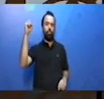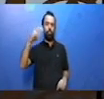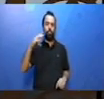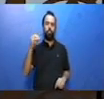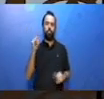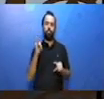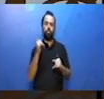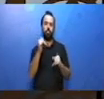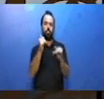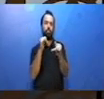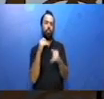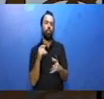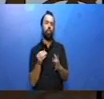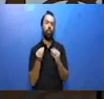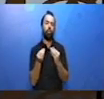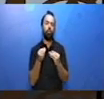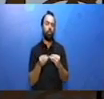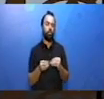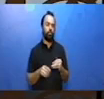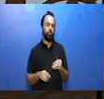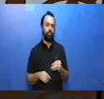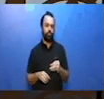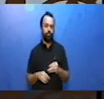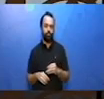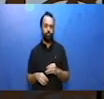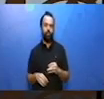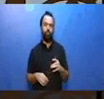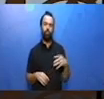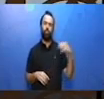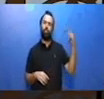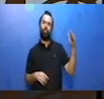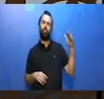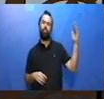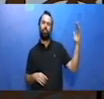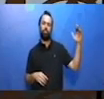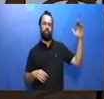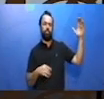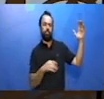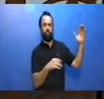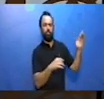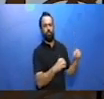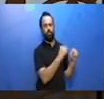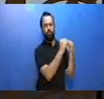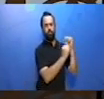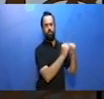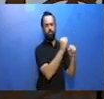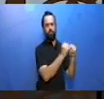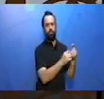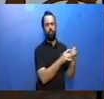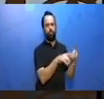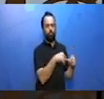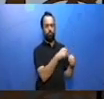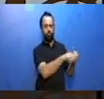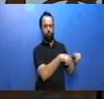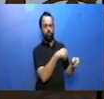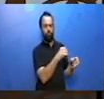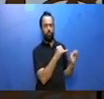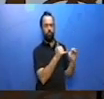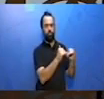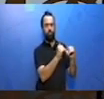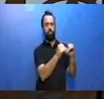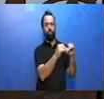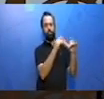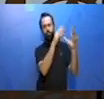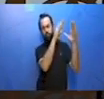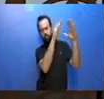chega? Vem de longe às vezes, né? Lá da hidrelétrica, onde capta a energia. E aí